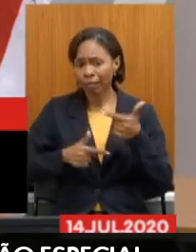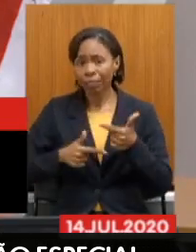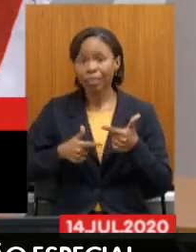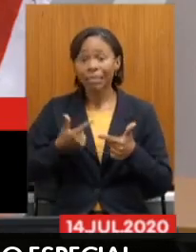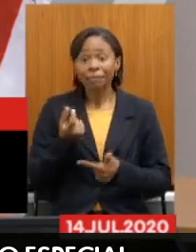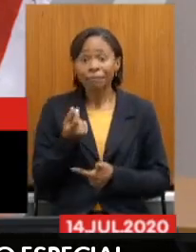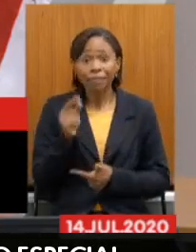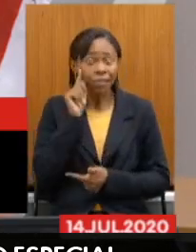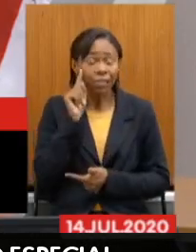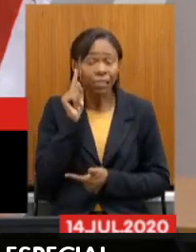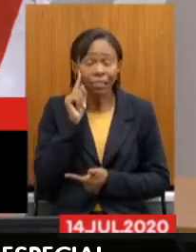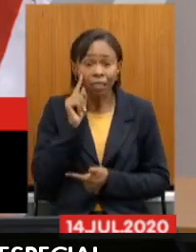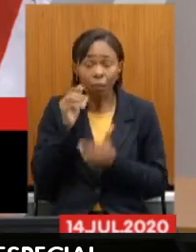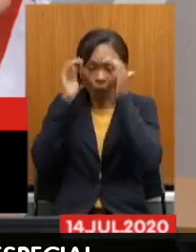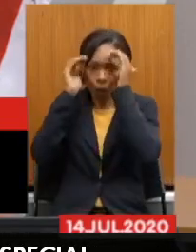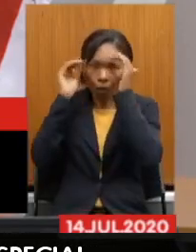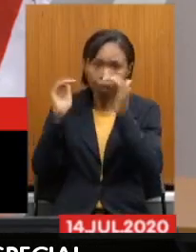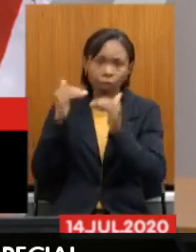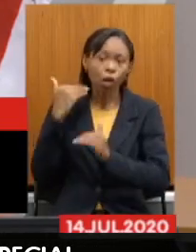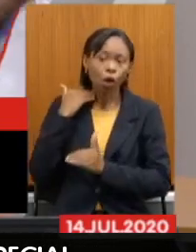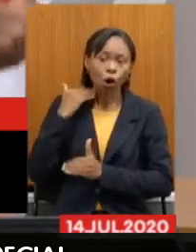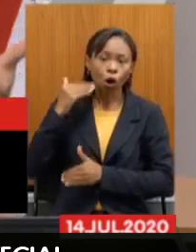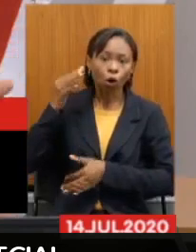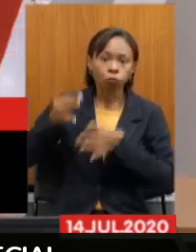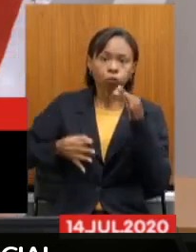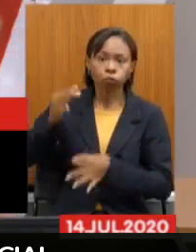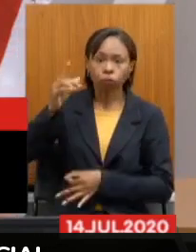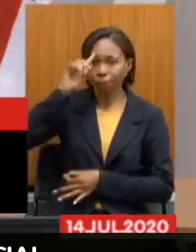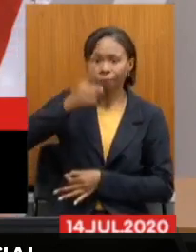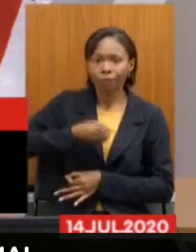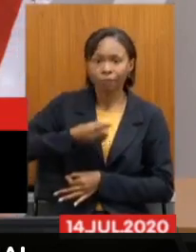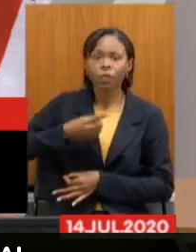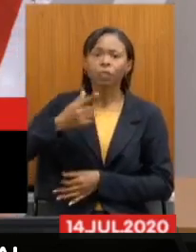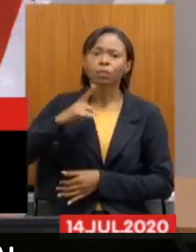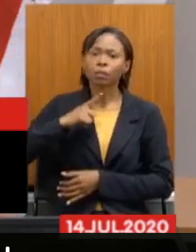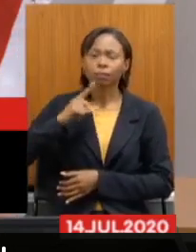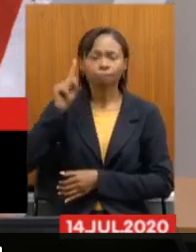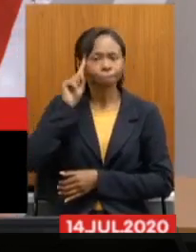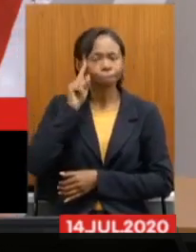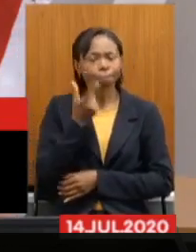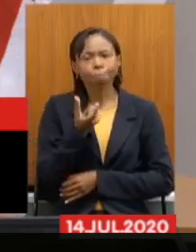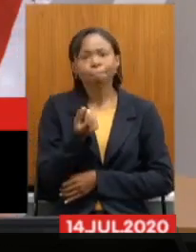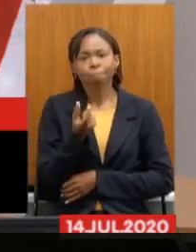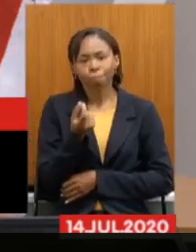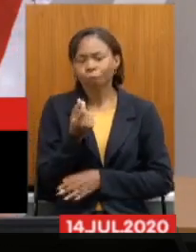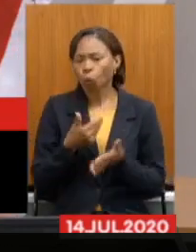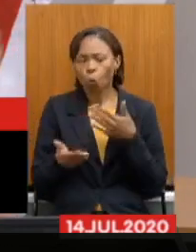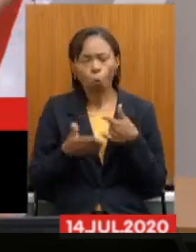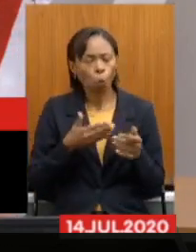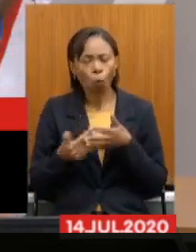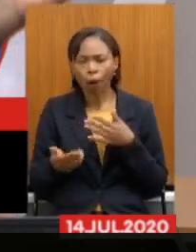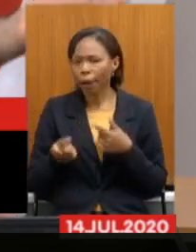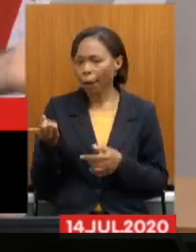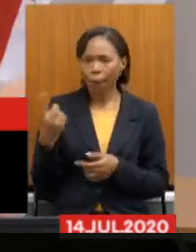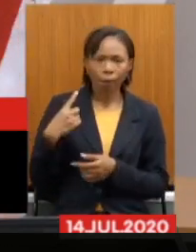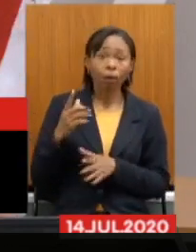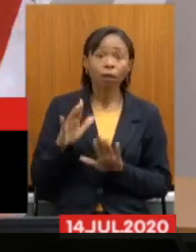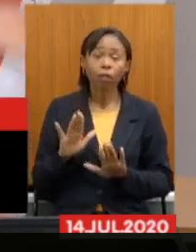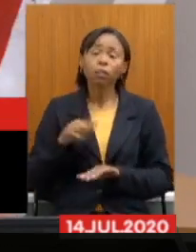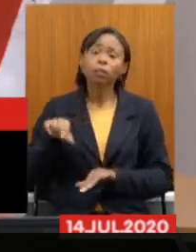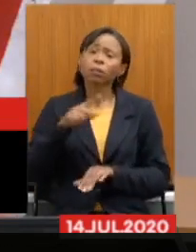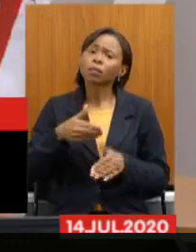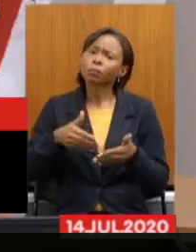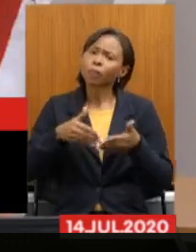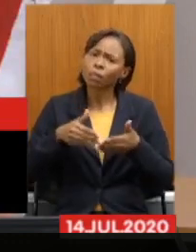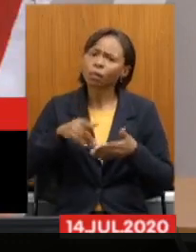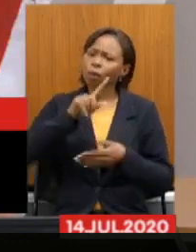judicial. Seja ela a mais simples ou a mais complexa, temos 20 dias. E nós pedimos o quê? Que durante a pandemia